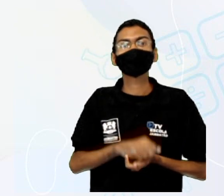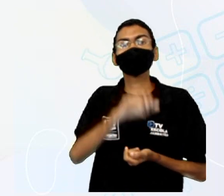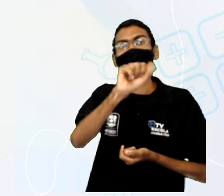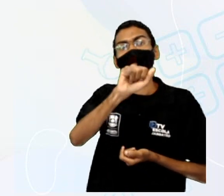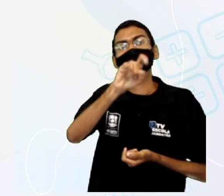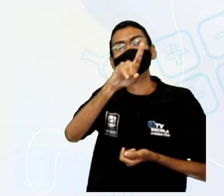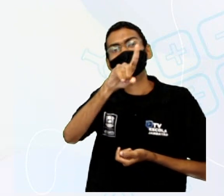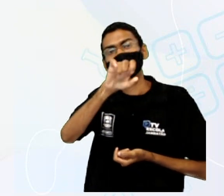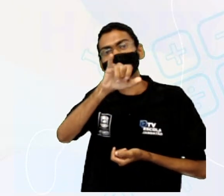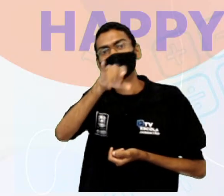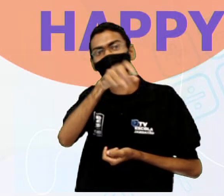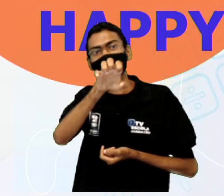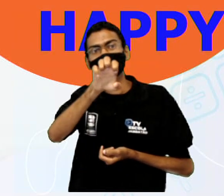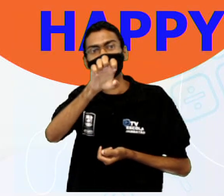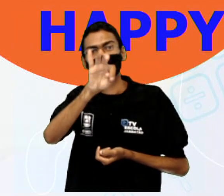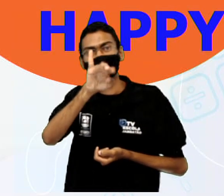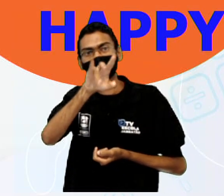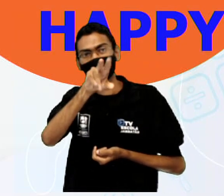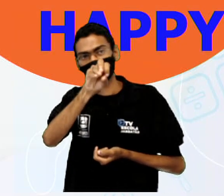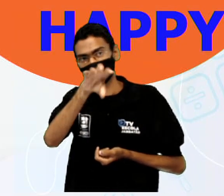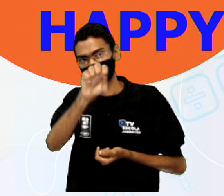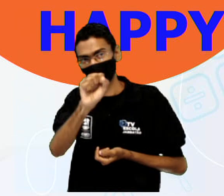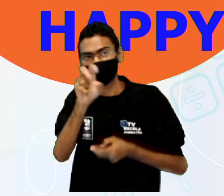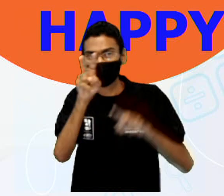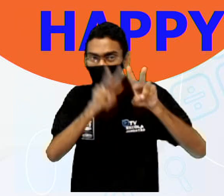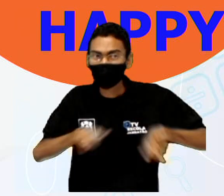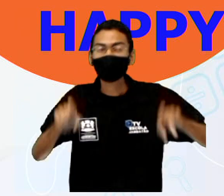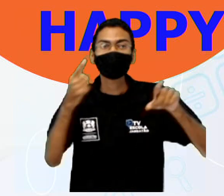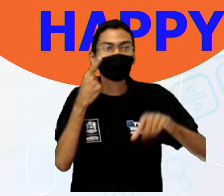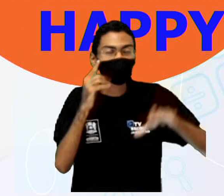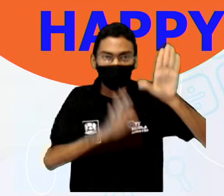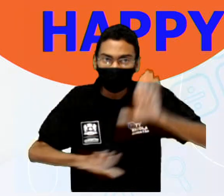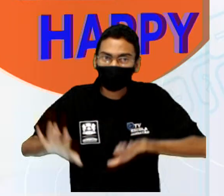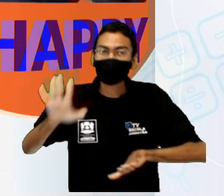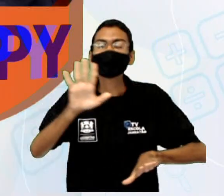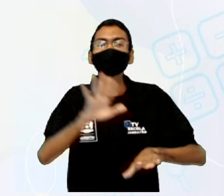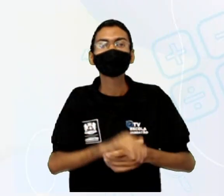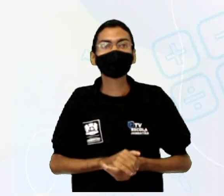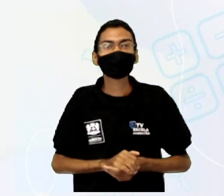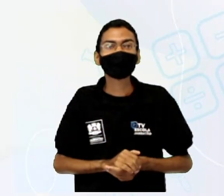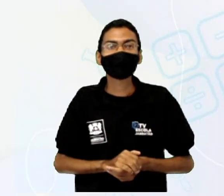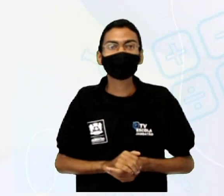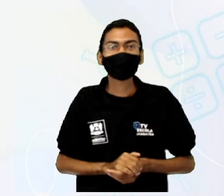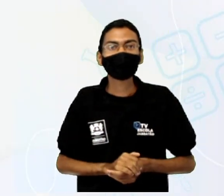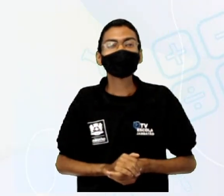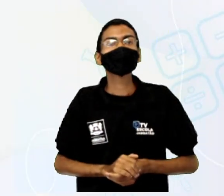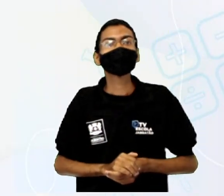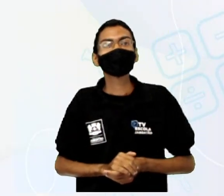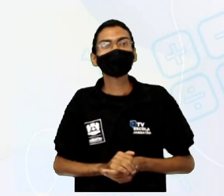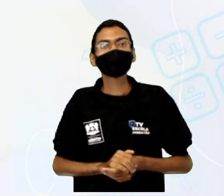ou cuidadosa, happy, feliz,